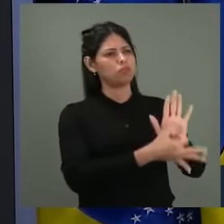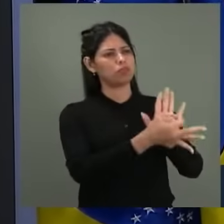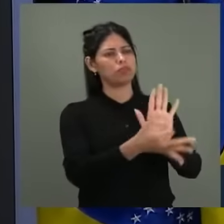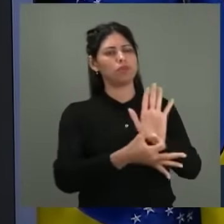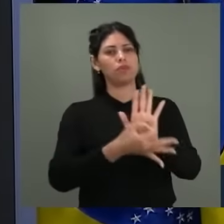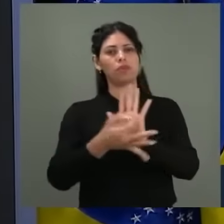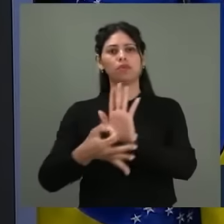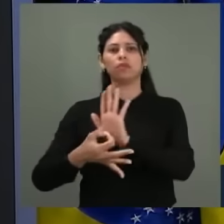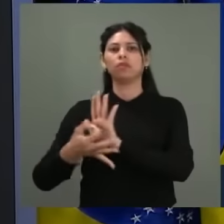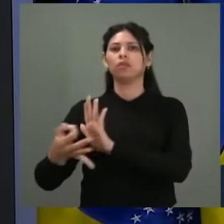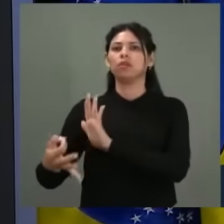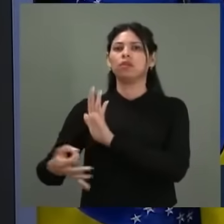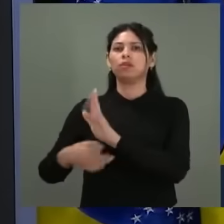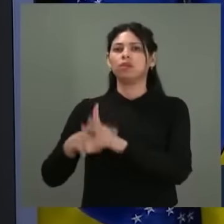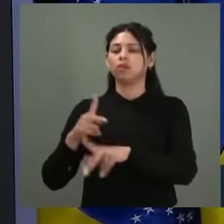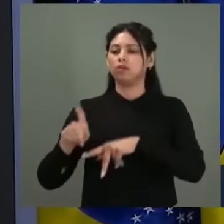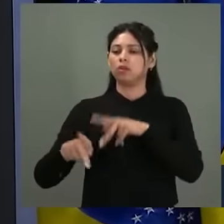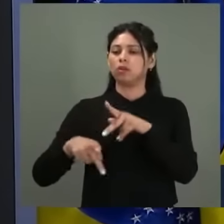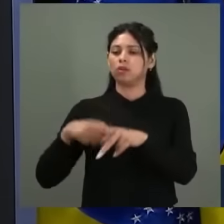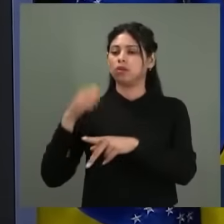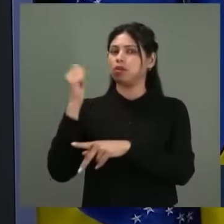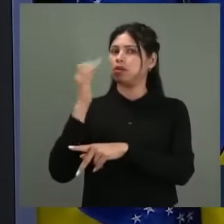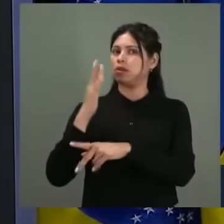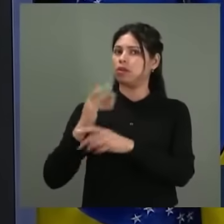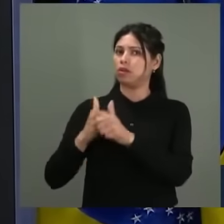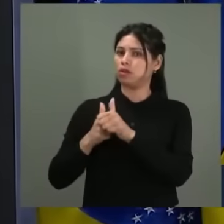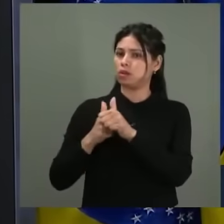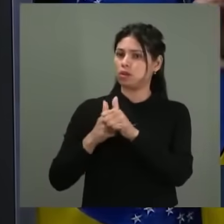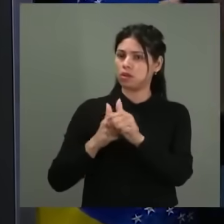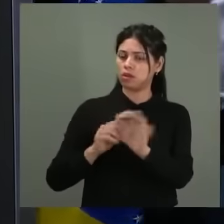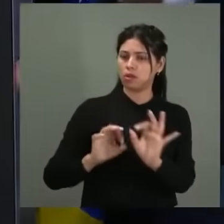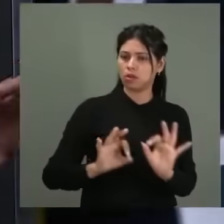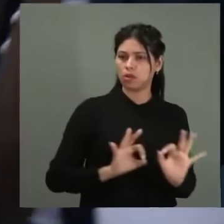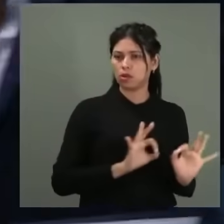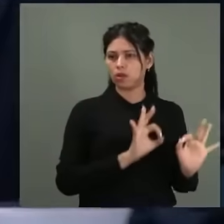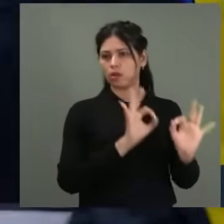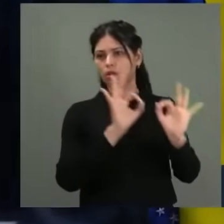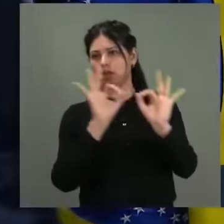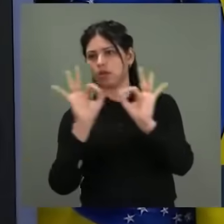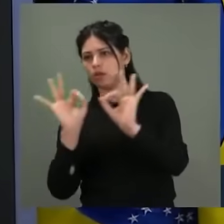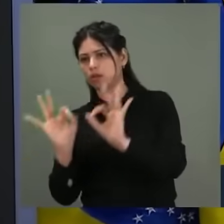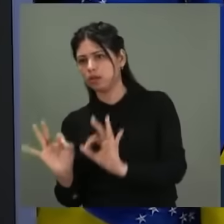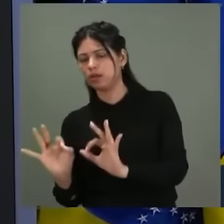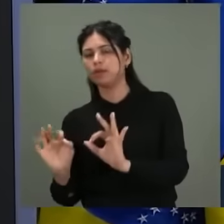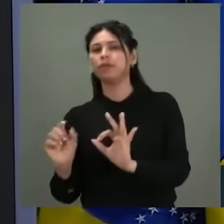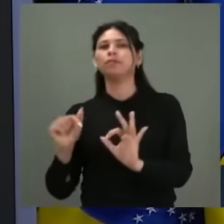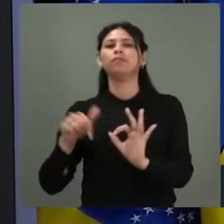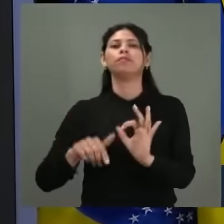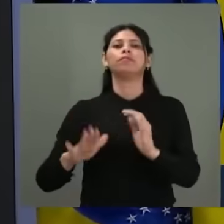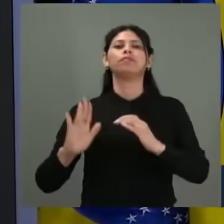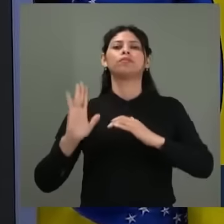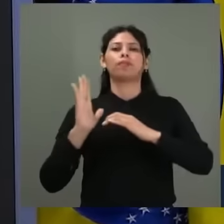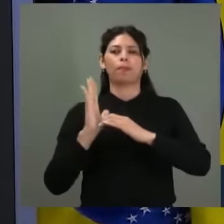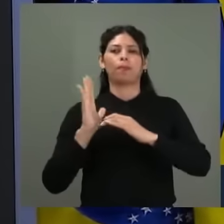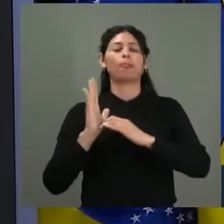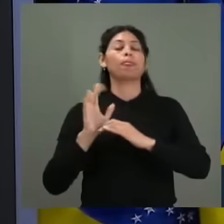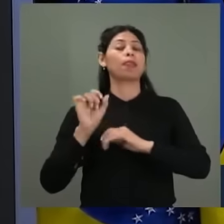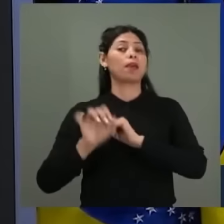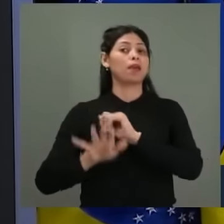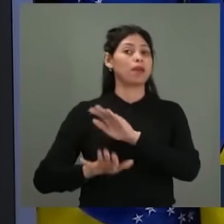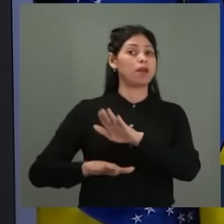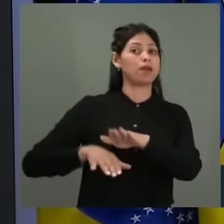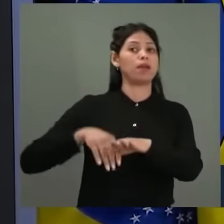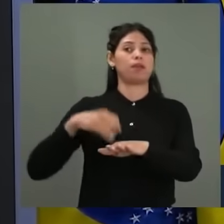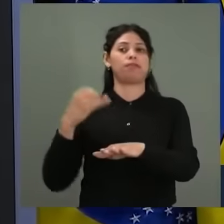o brasileiro acompanhou aqui na Casa Revisora da República um passo que parece